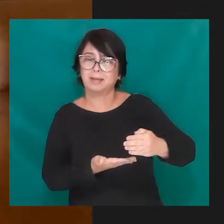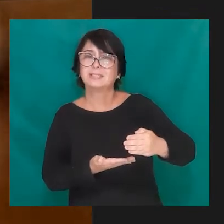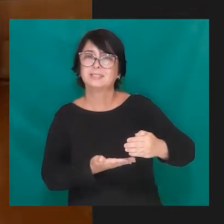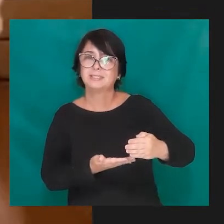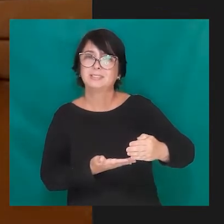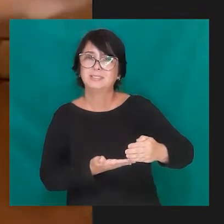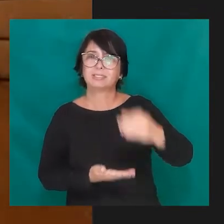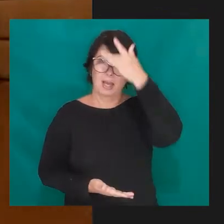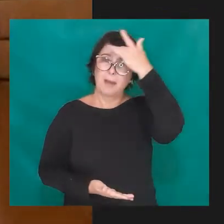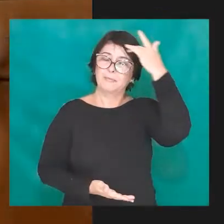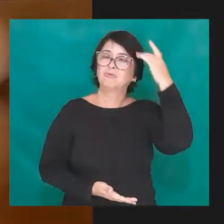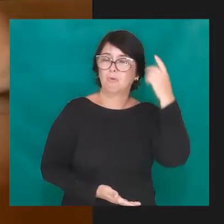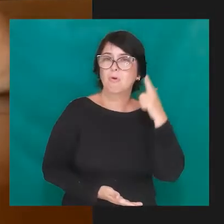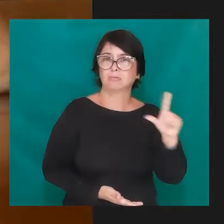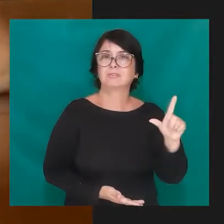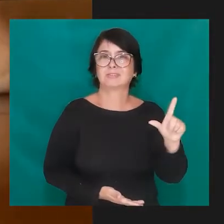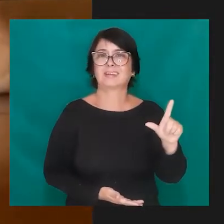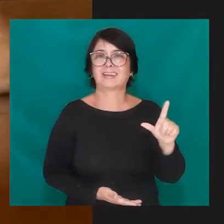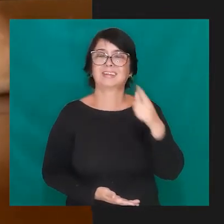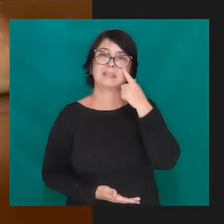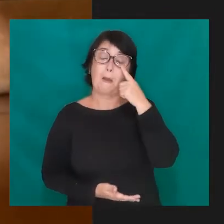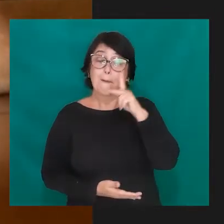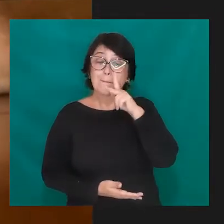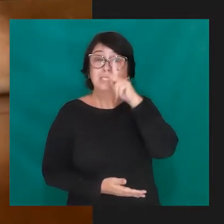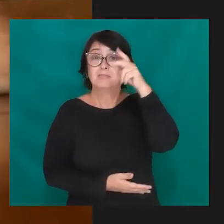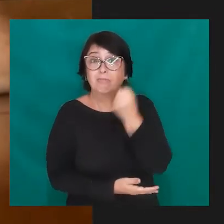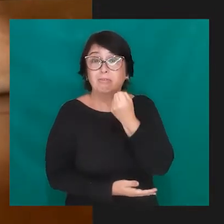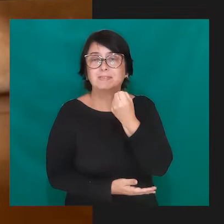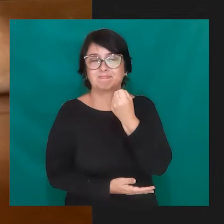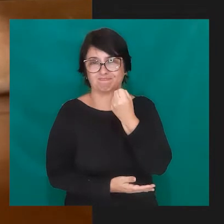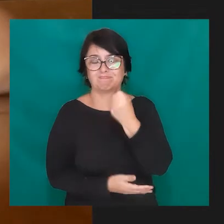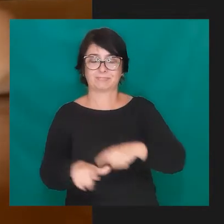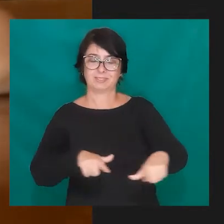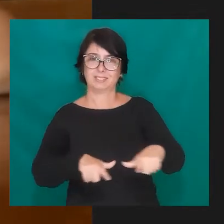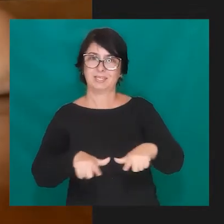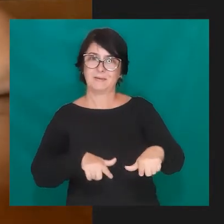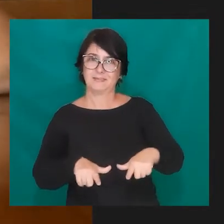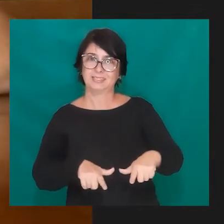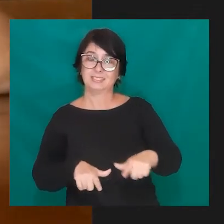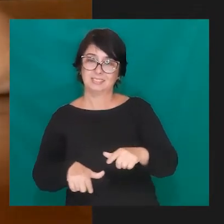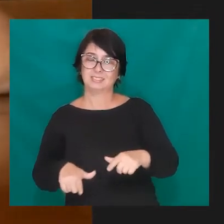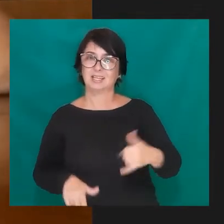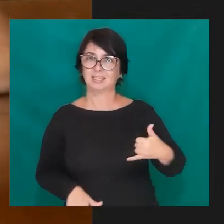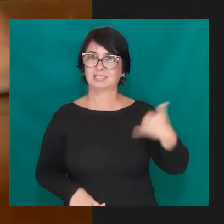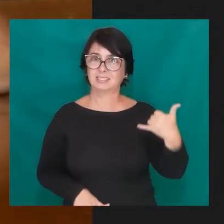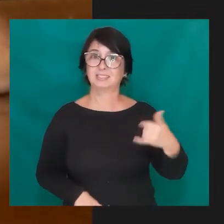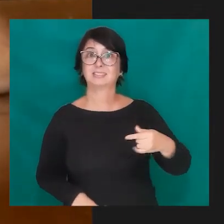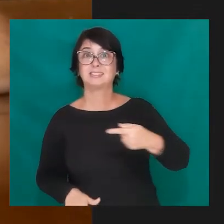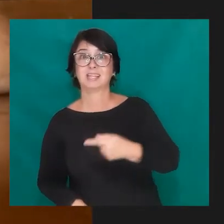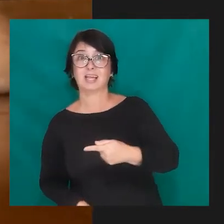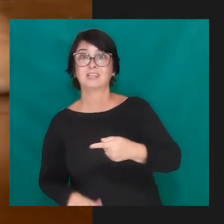certo peso e exige um pouquinho de força. E a gente trabalha nessa faixa etária de 7 a 15